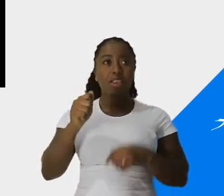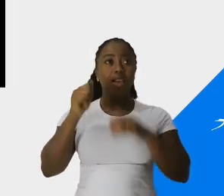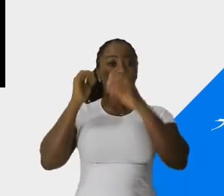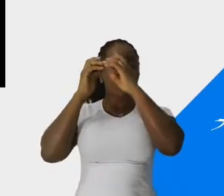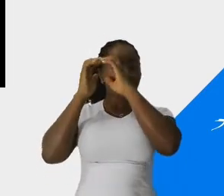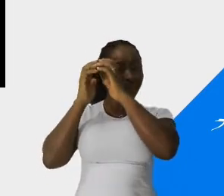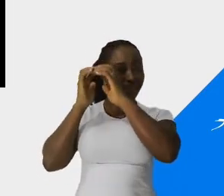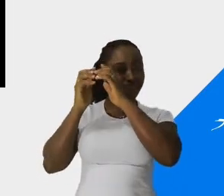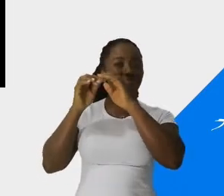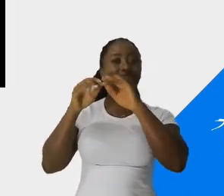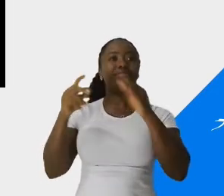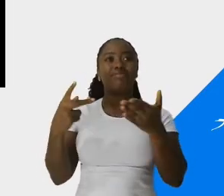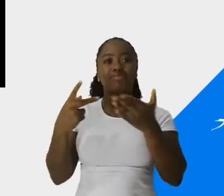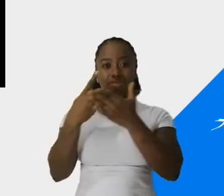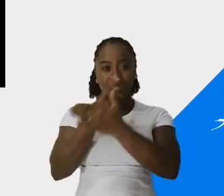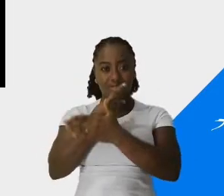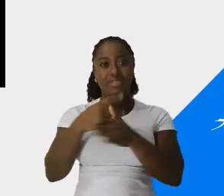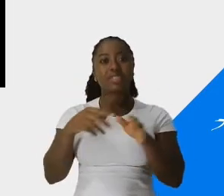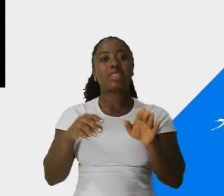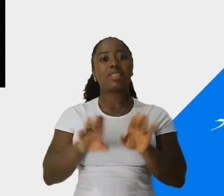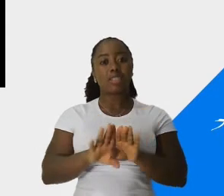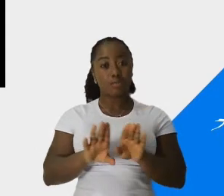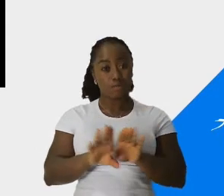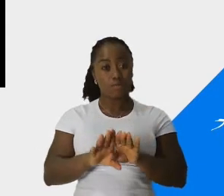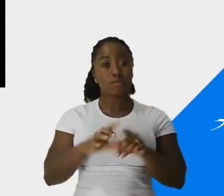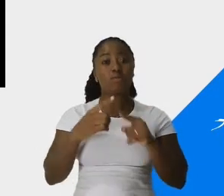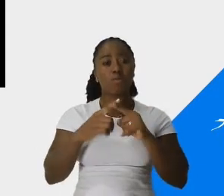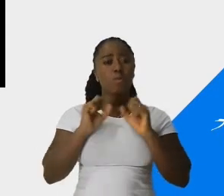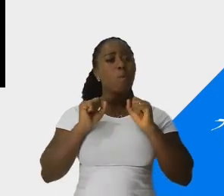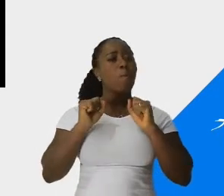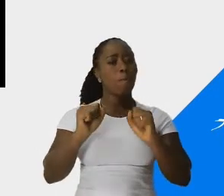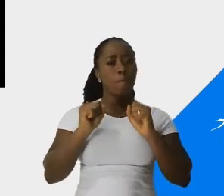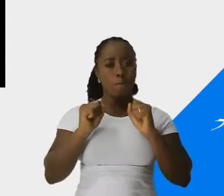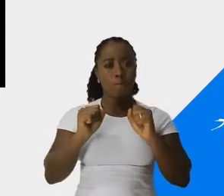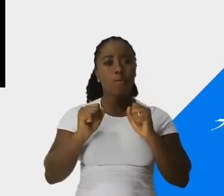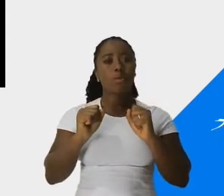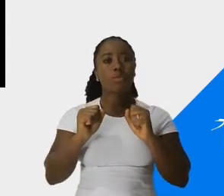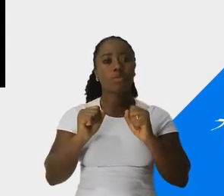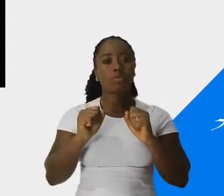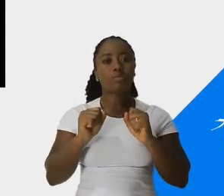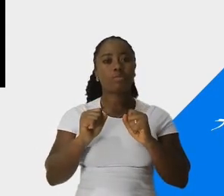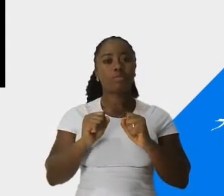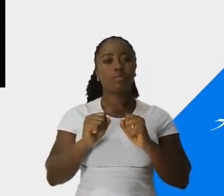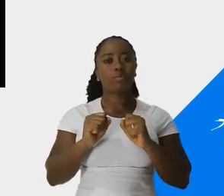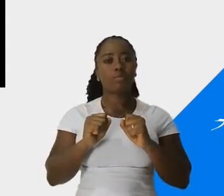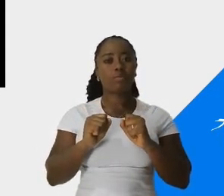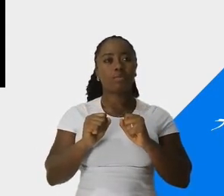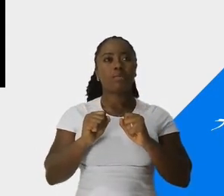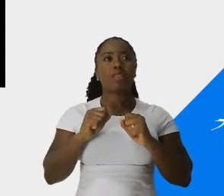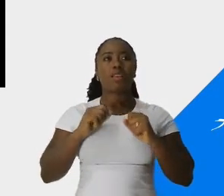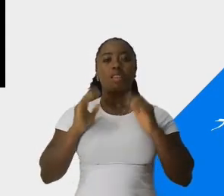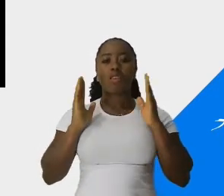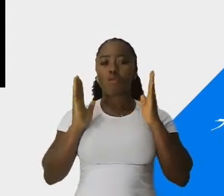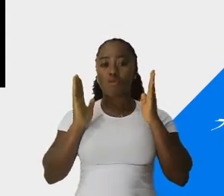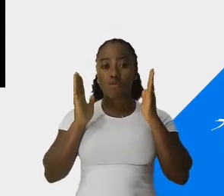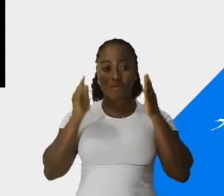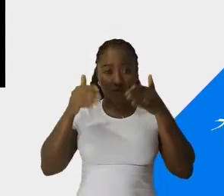pode, posteriormente, ser generalizada, né, ou ela pode ser mais focal. Então, há